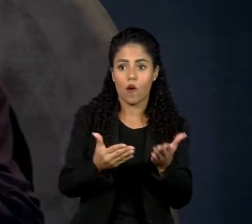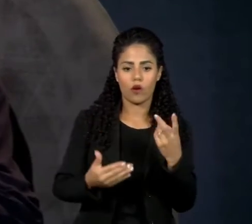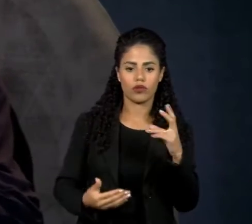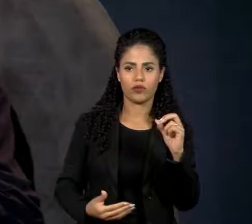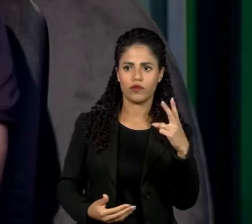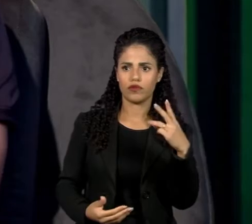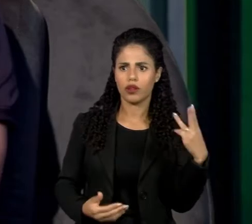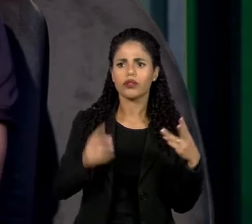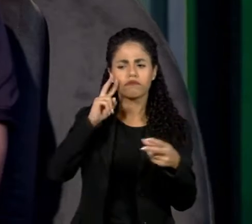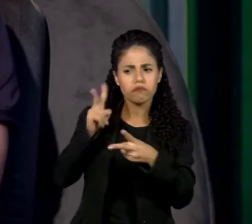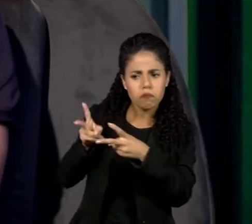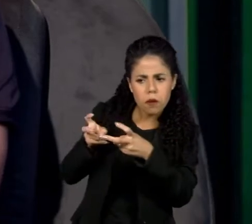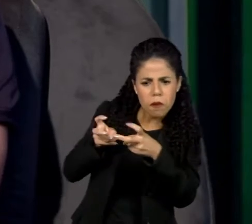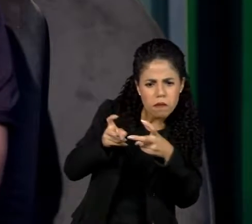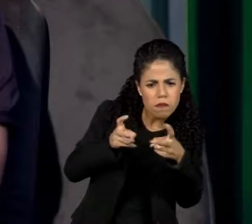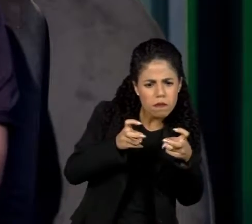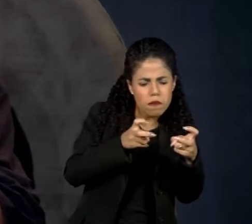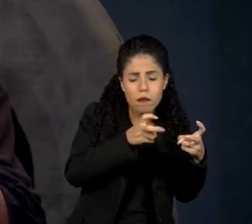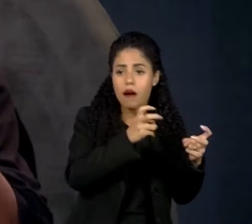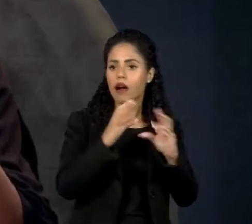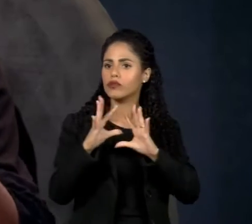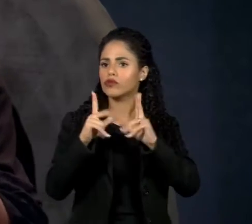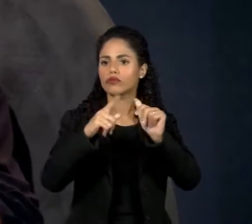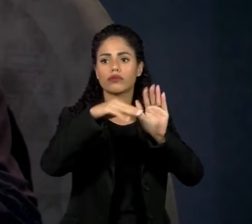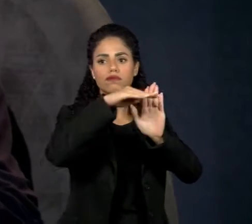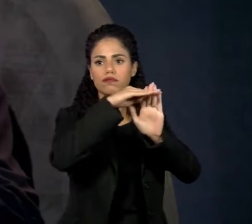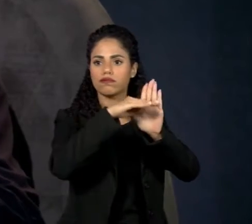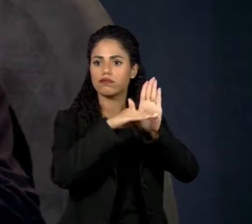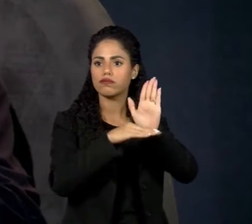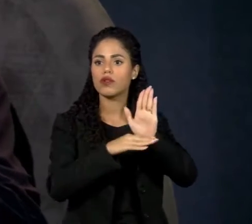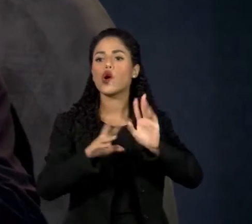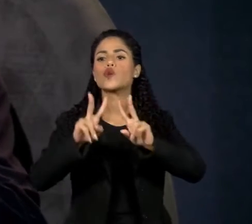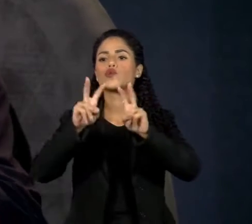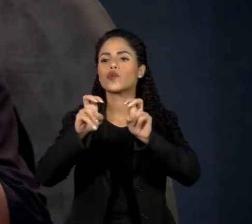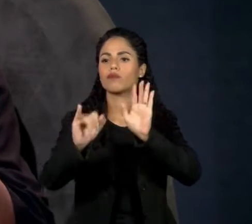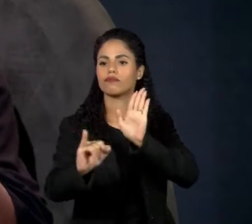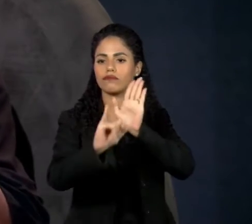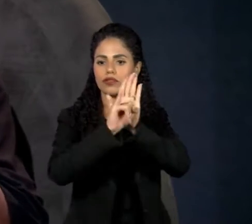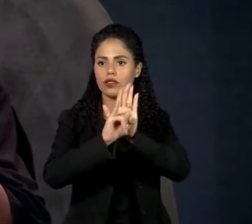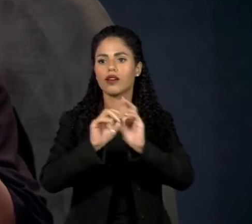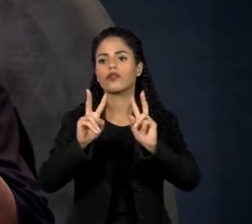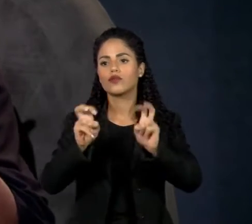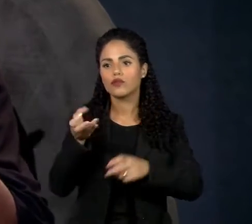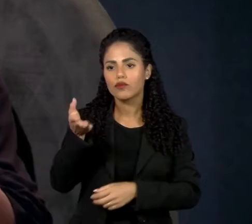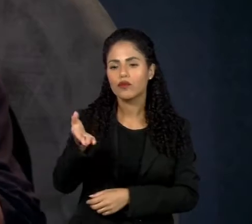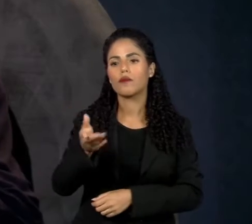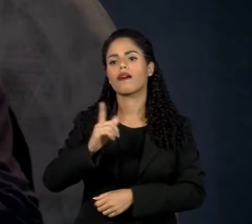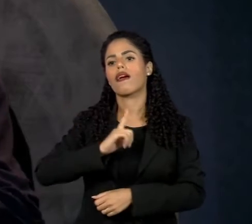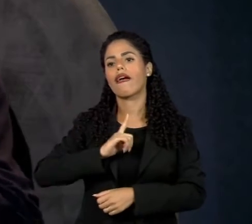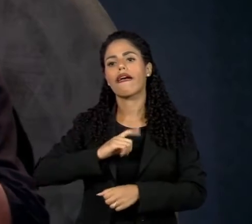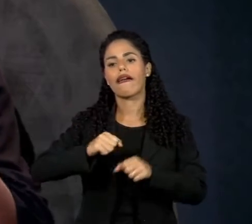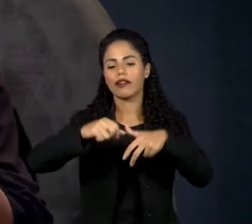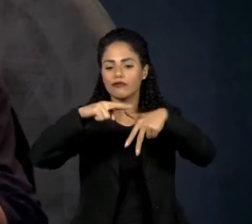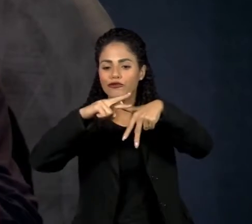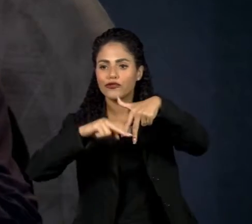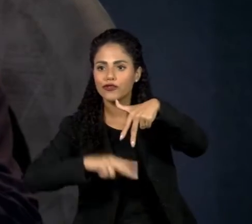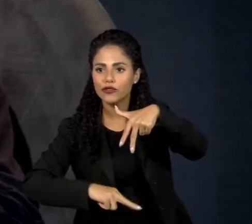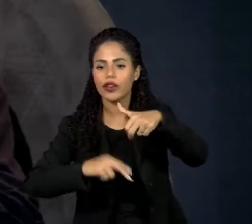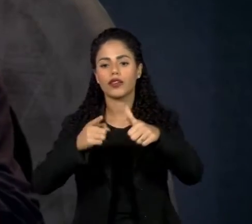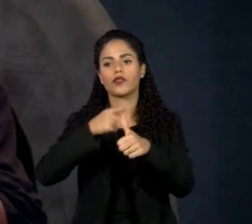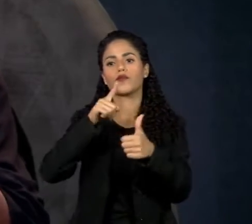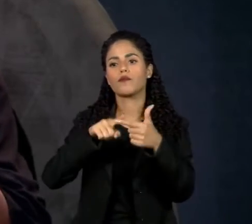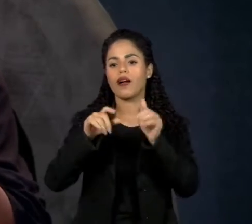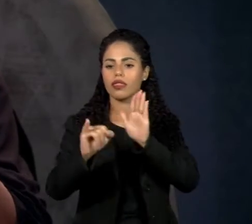nos últimos anos todas as pautas identitárias ou questionadas a gênero,